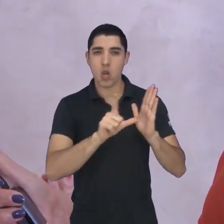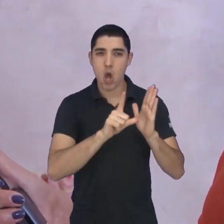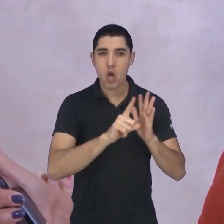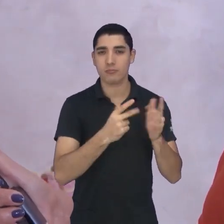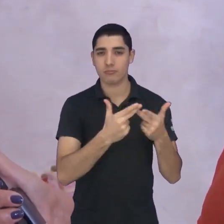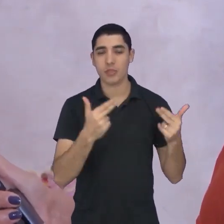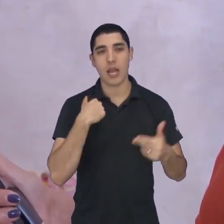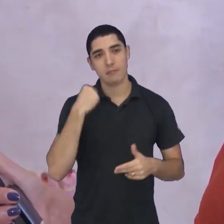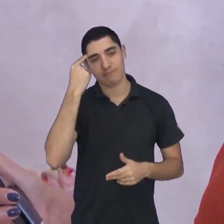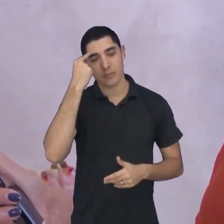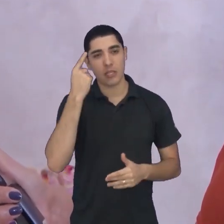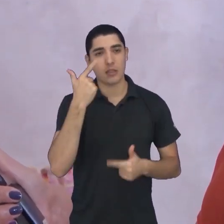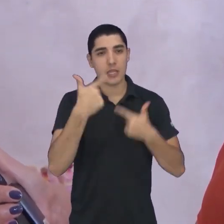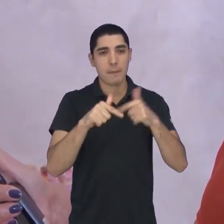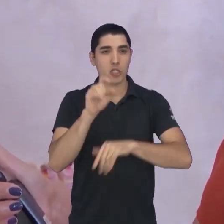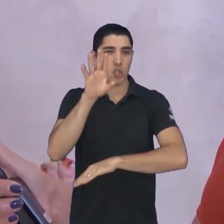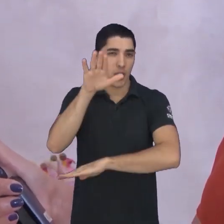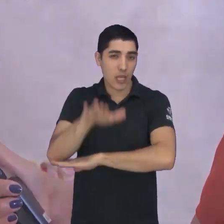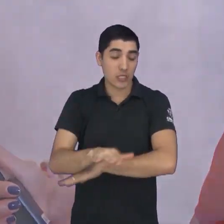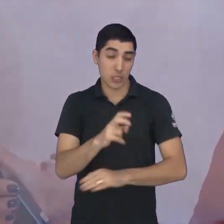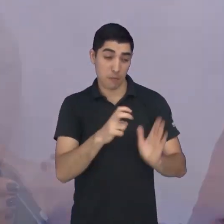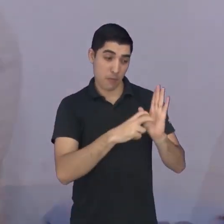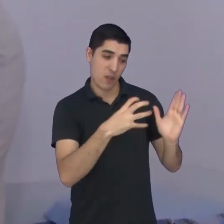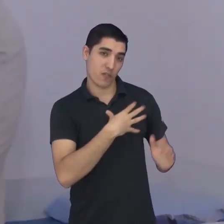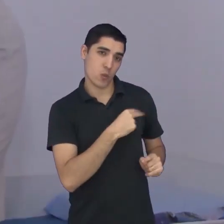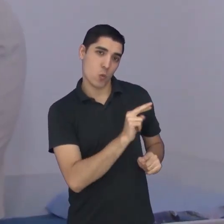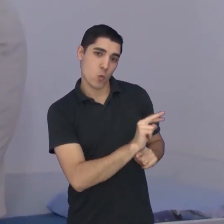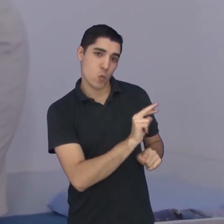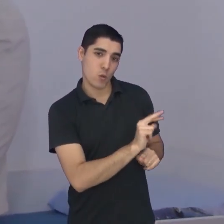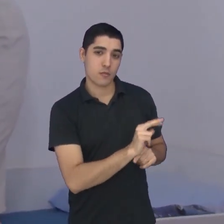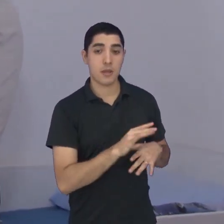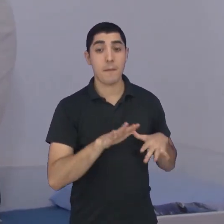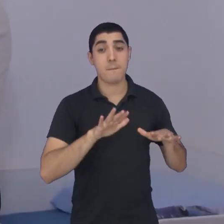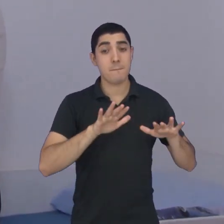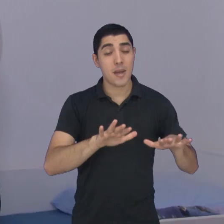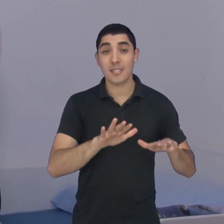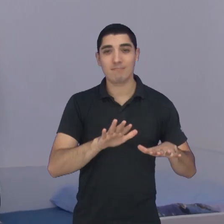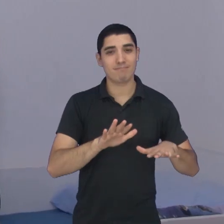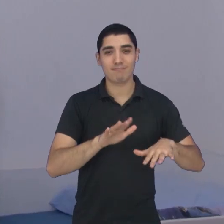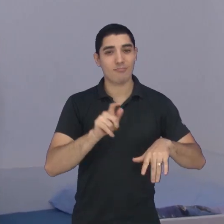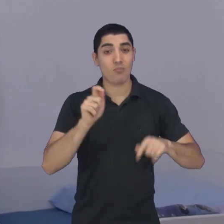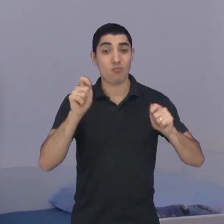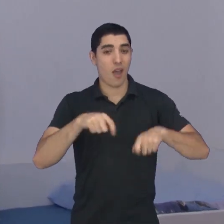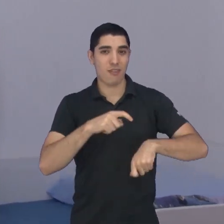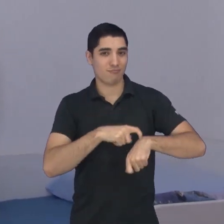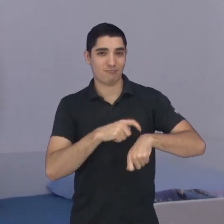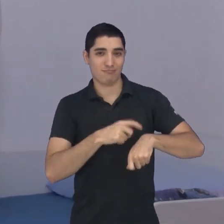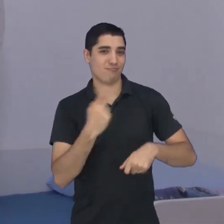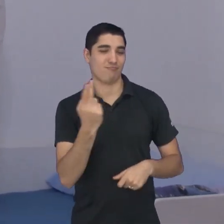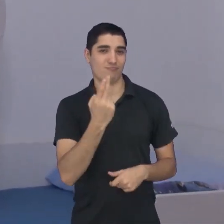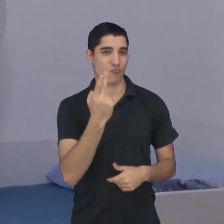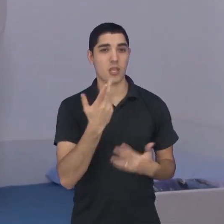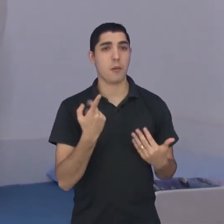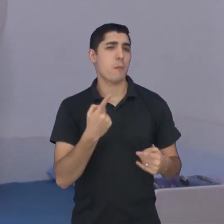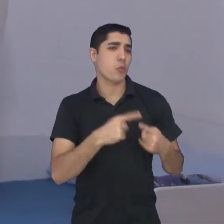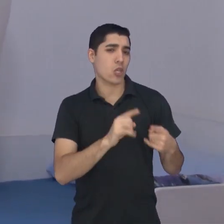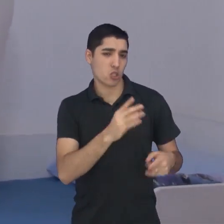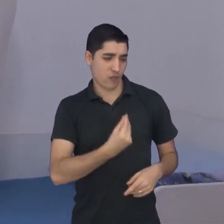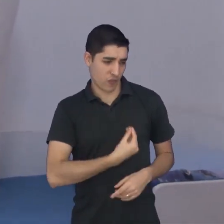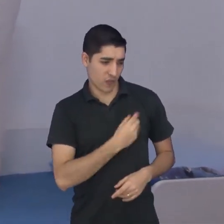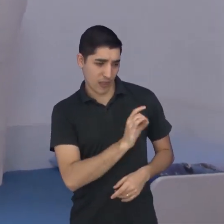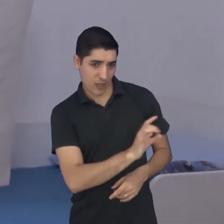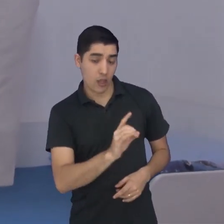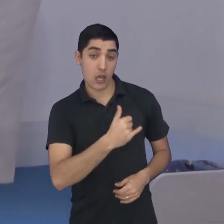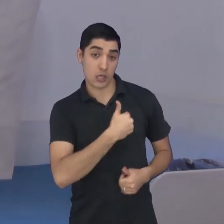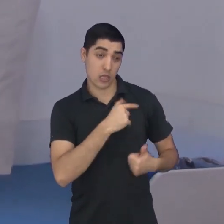trabalhar só à tarde. À parte da manhã eu dava atenção para eles. Mas também não era o suficiente, não só por causa da rotina deles, né? Meu filho,